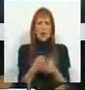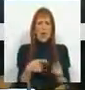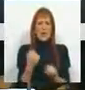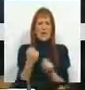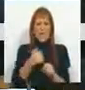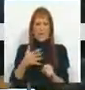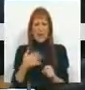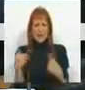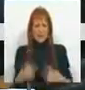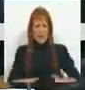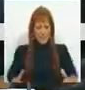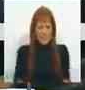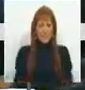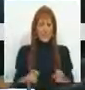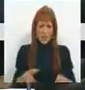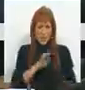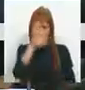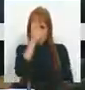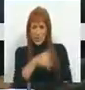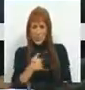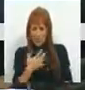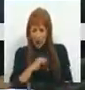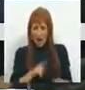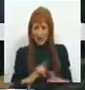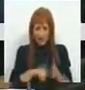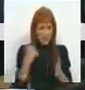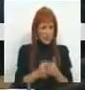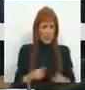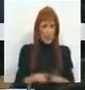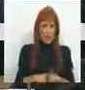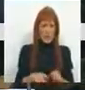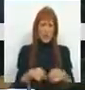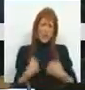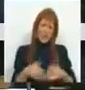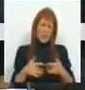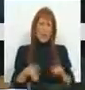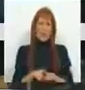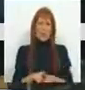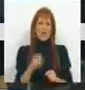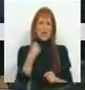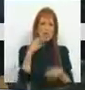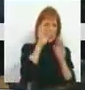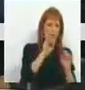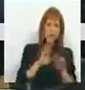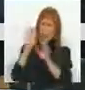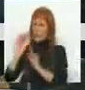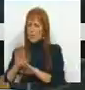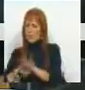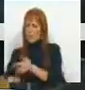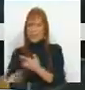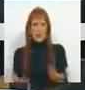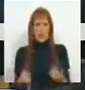pelas empresas. Será, Sr. Ministro, que se quer pôr fim à permeabilidade entre percursos educativos e